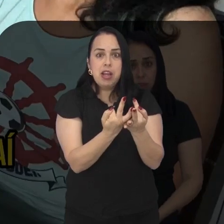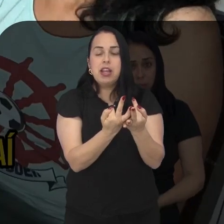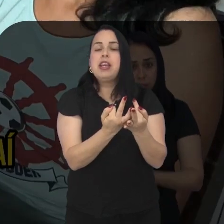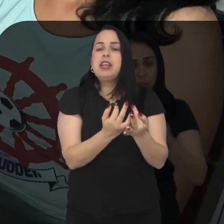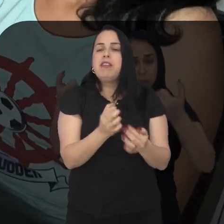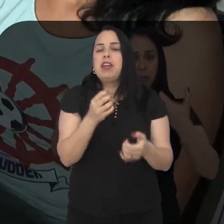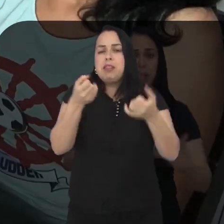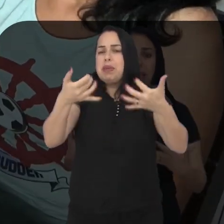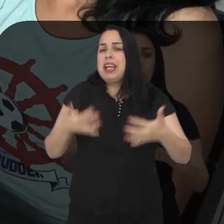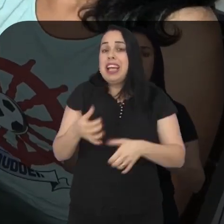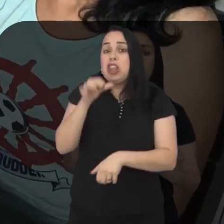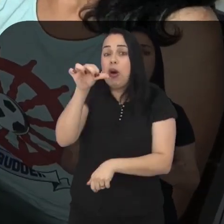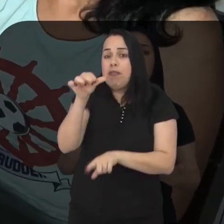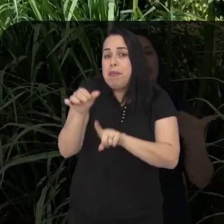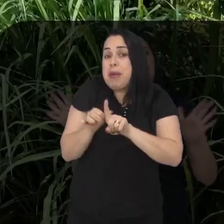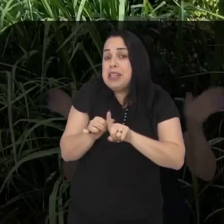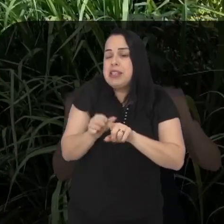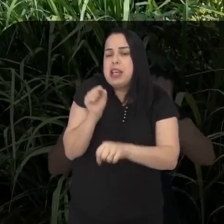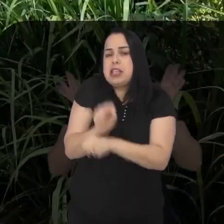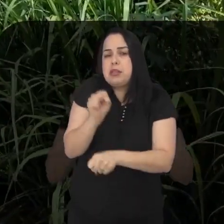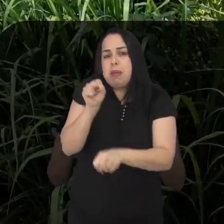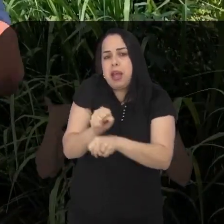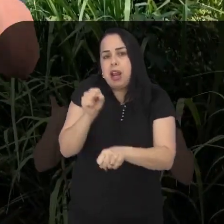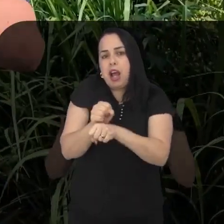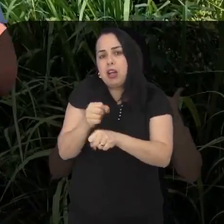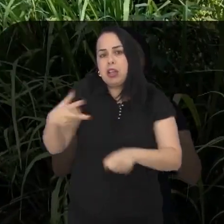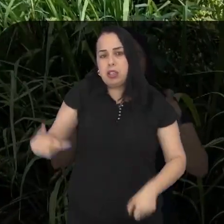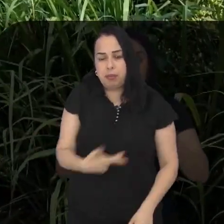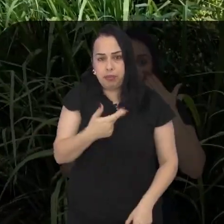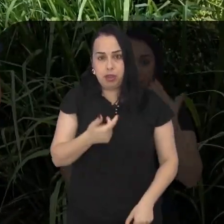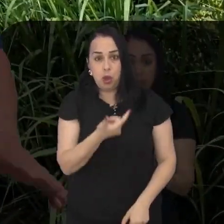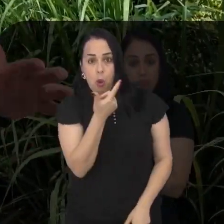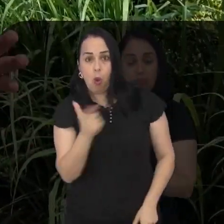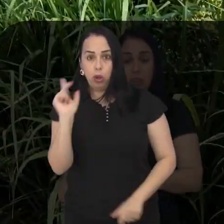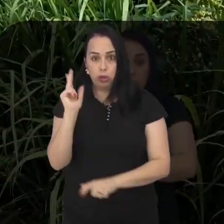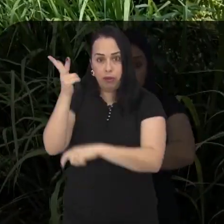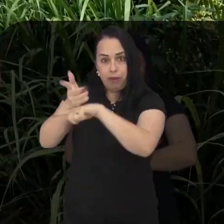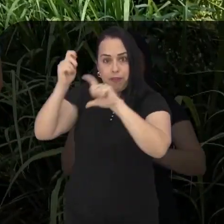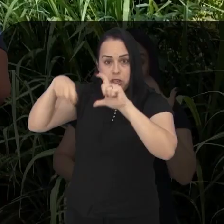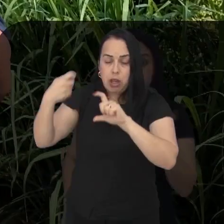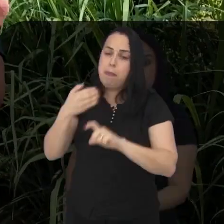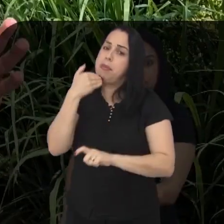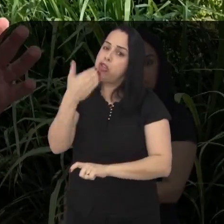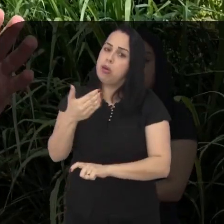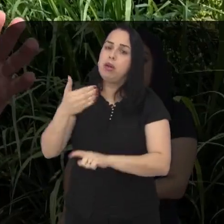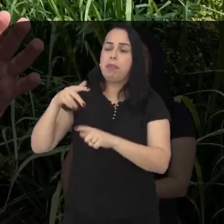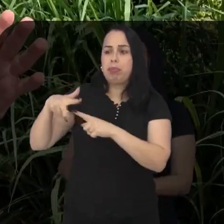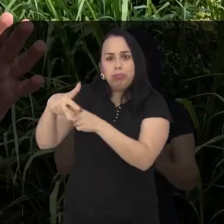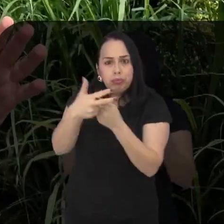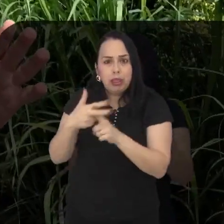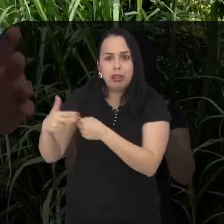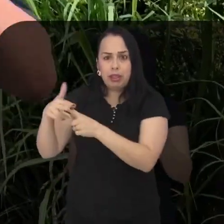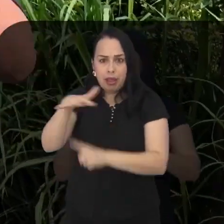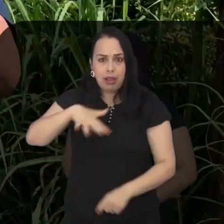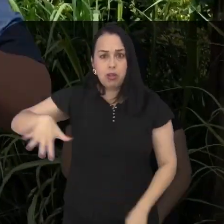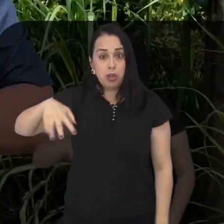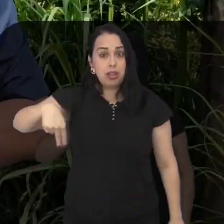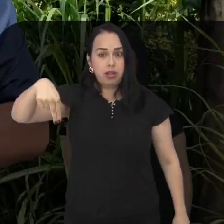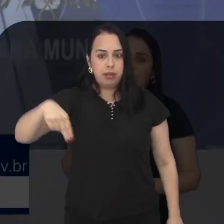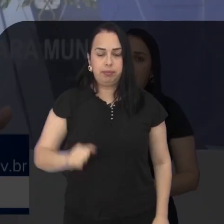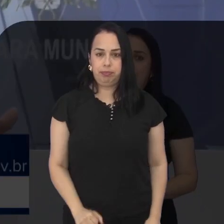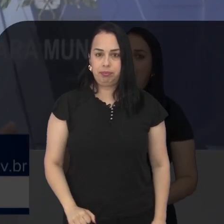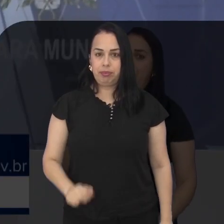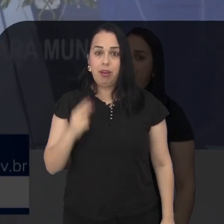a espera passa de 9 meses. Em outro vídeo, o parlamentar cobrou medidas de manutenção pública em um bairro da Zona